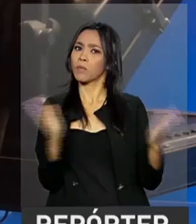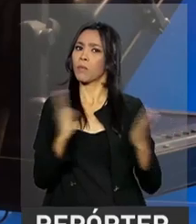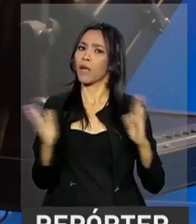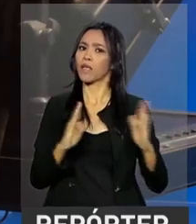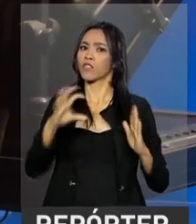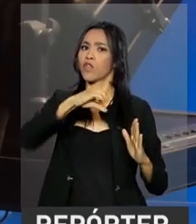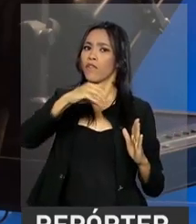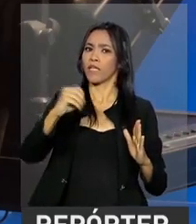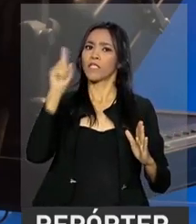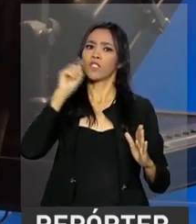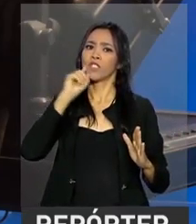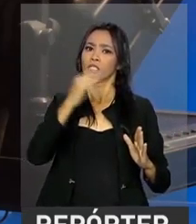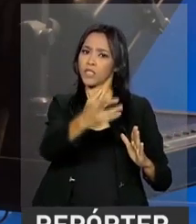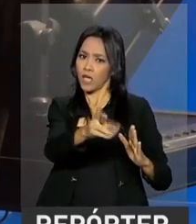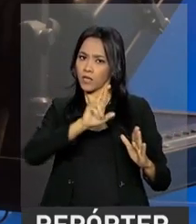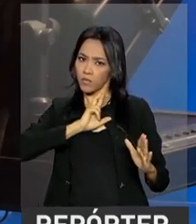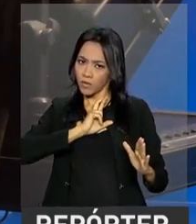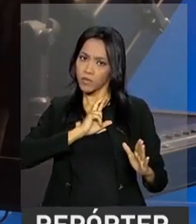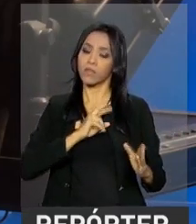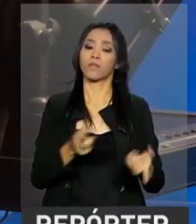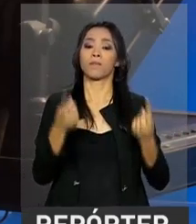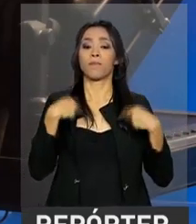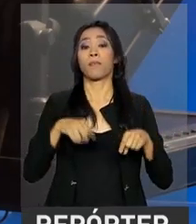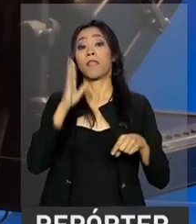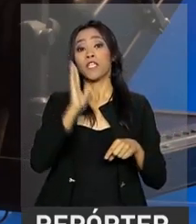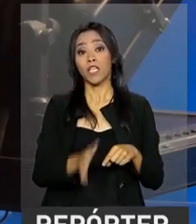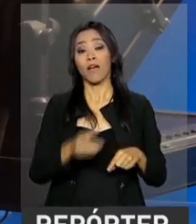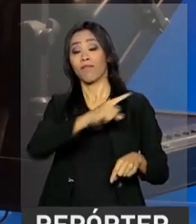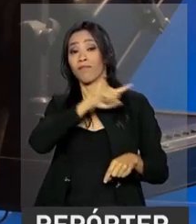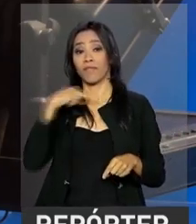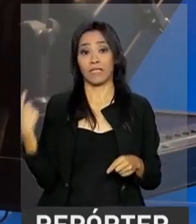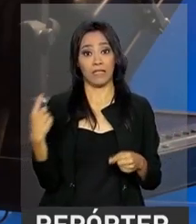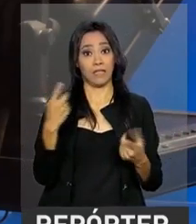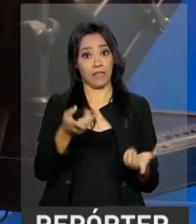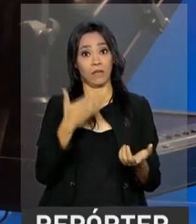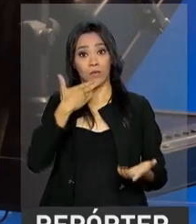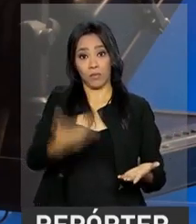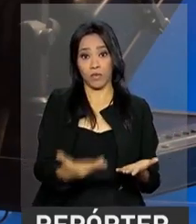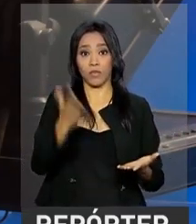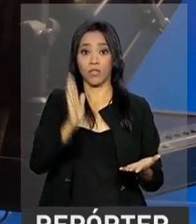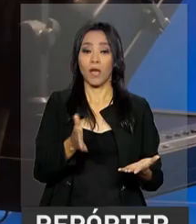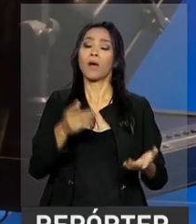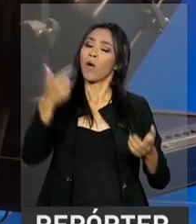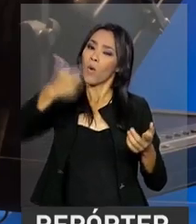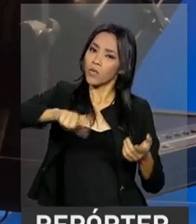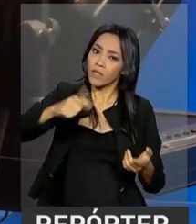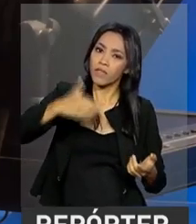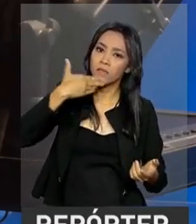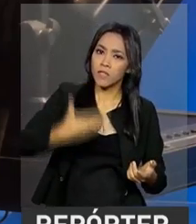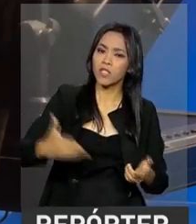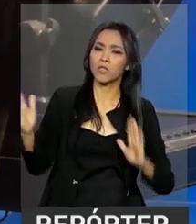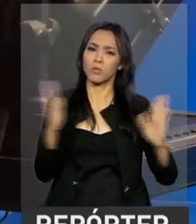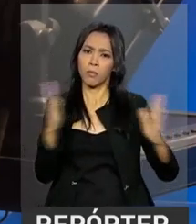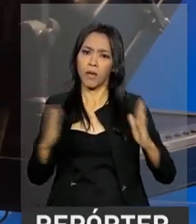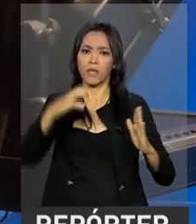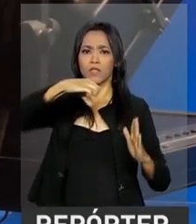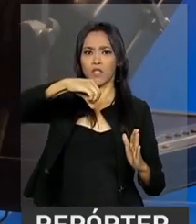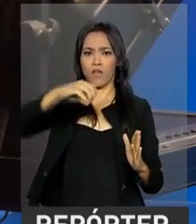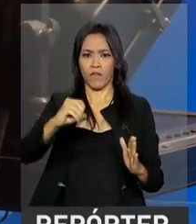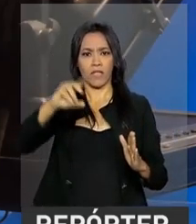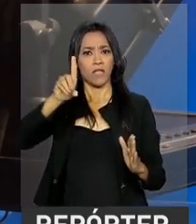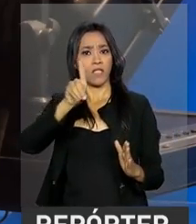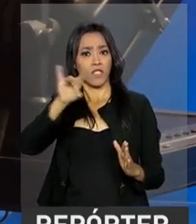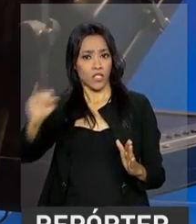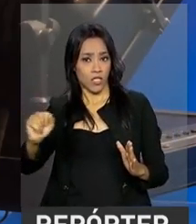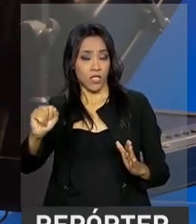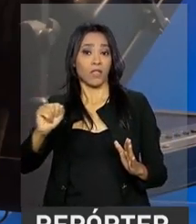dias as instituições com licenças já vencidas podem fazer o pedido de renovação no prazo de 90 dias da publicação da